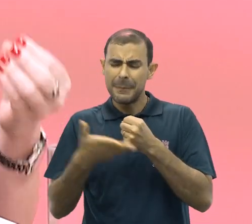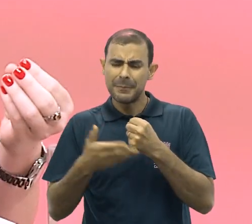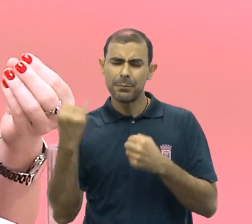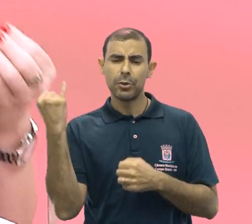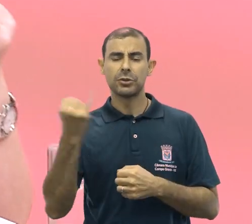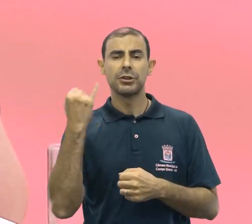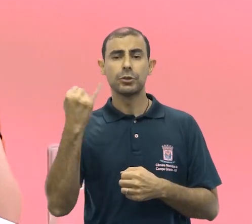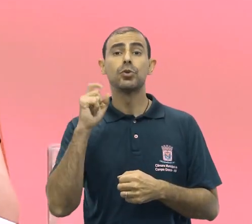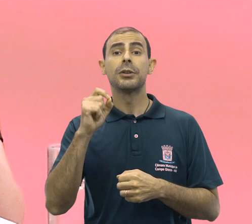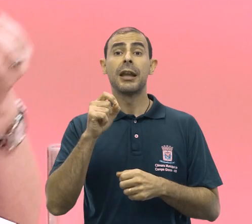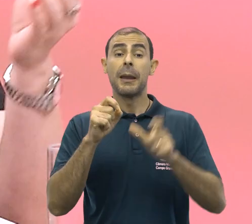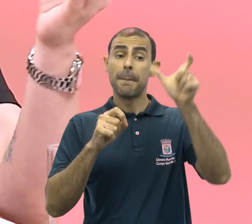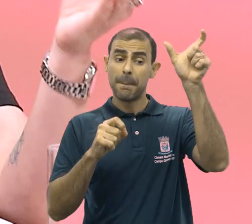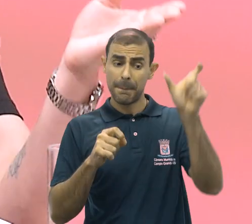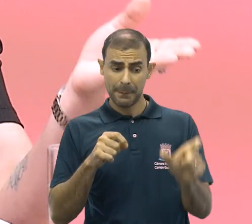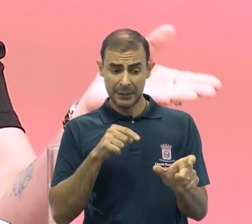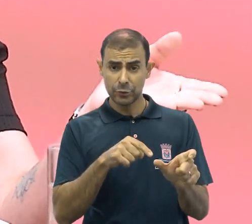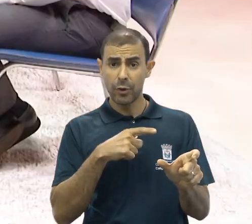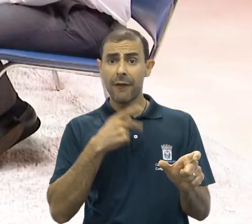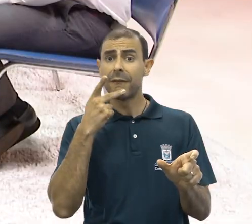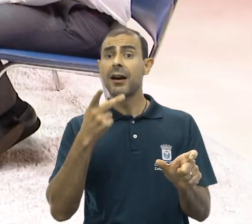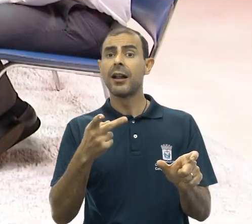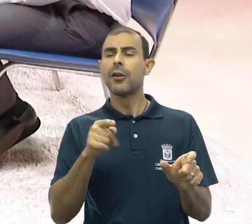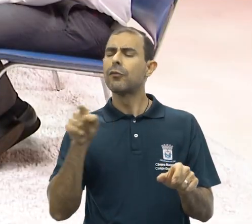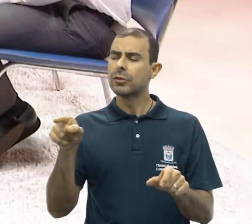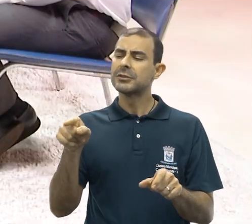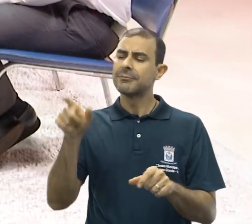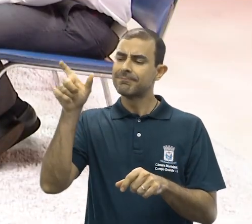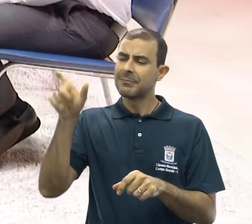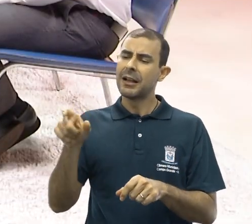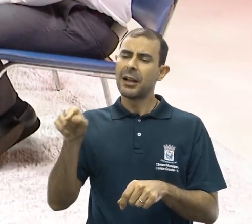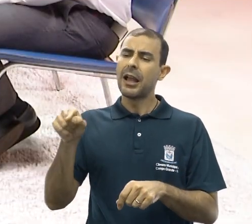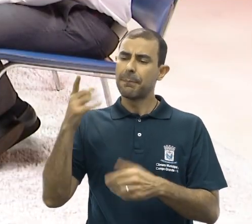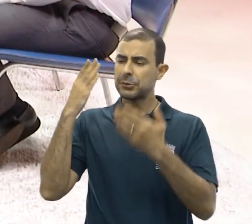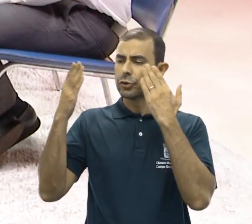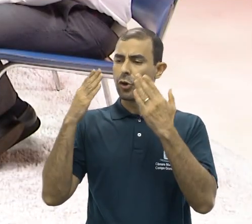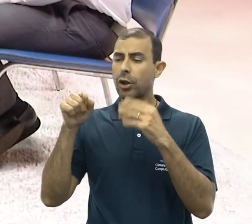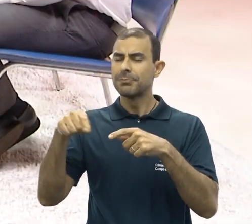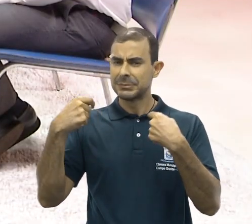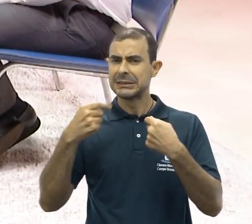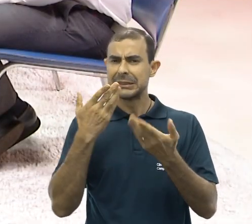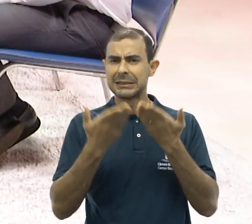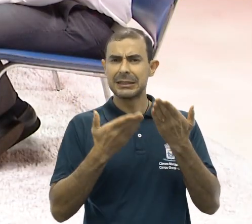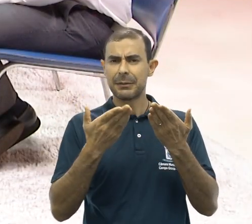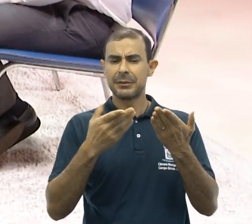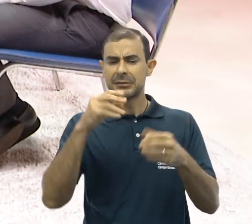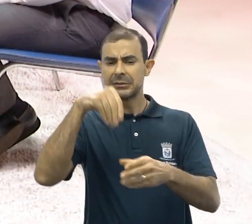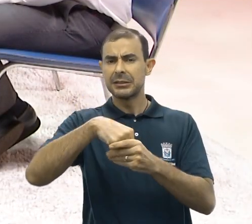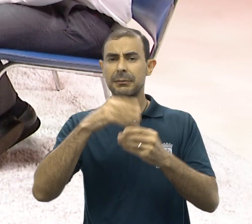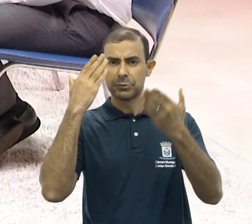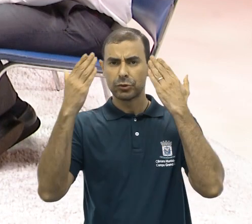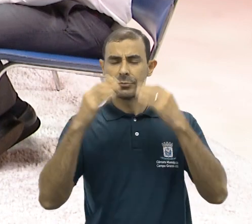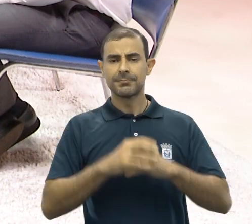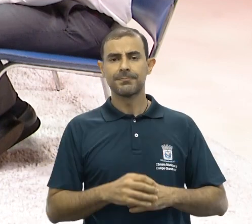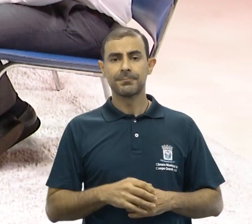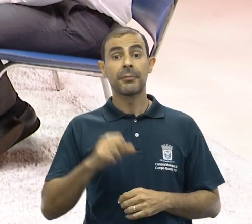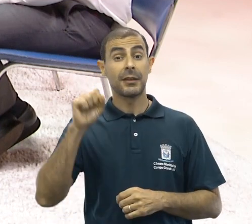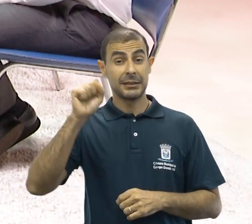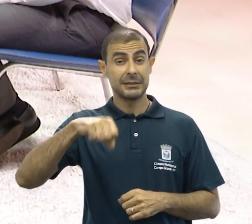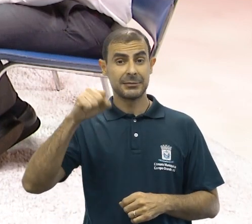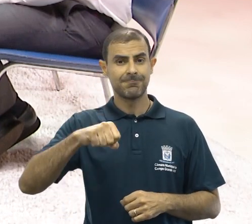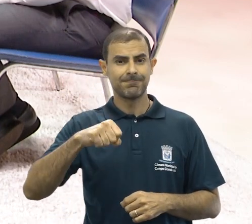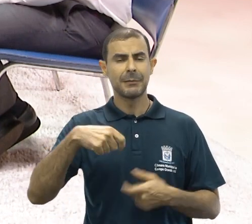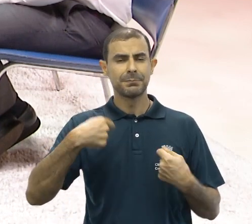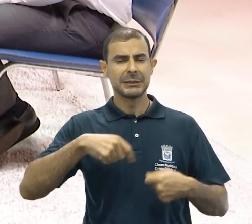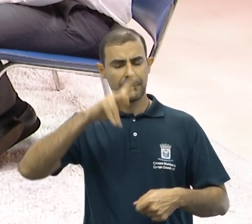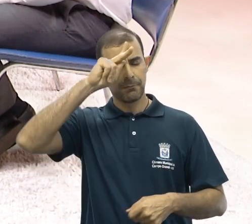o paciente procurar, você agora como psicólogo até falando, procurar um tratamento, né, vereador, para aceitar essa doença? Eu acho